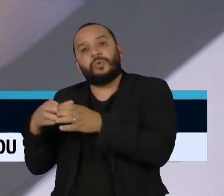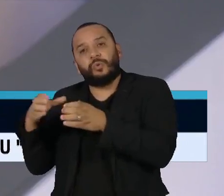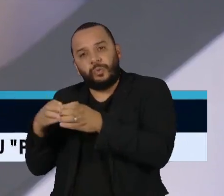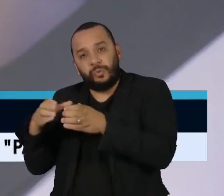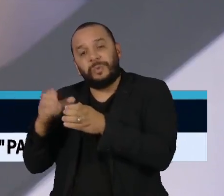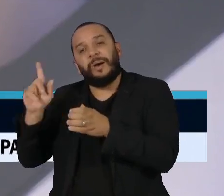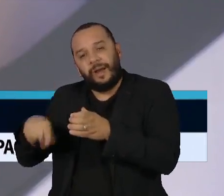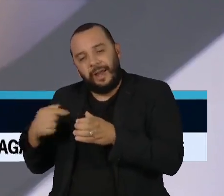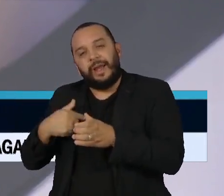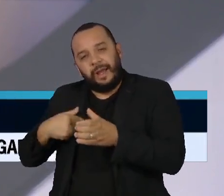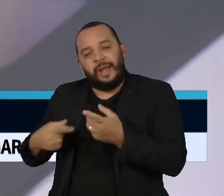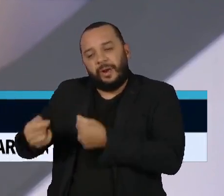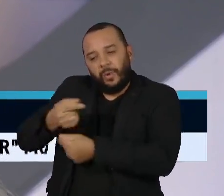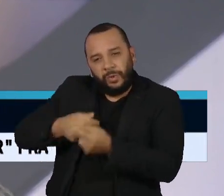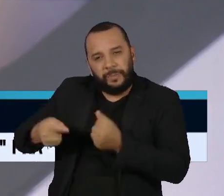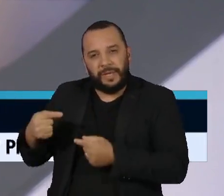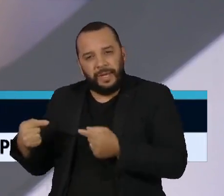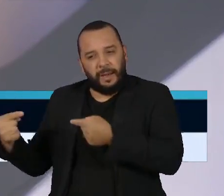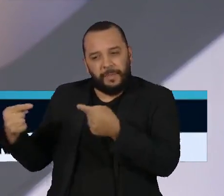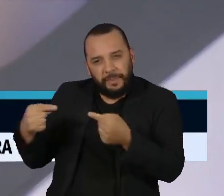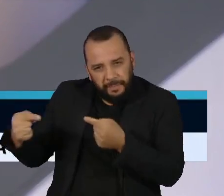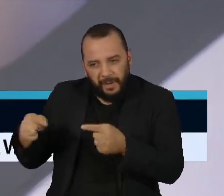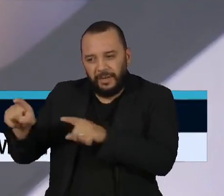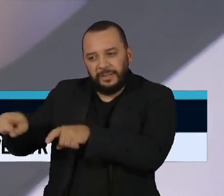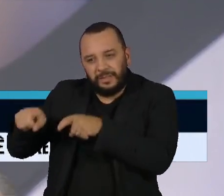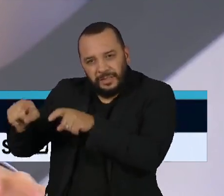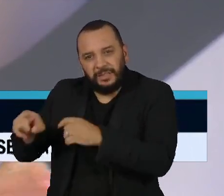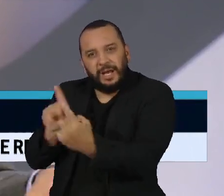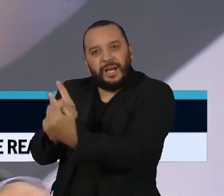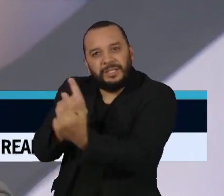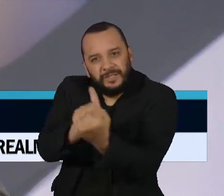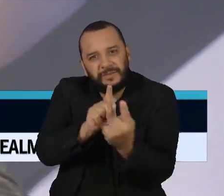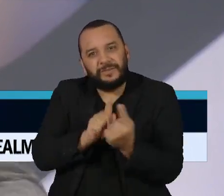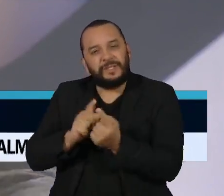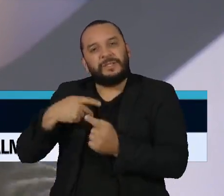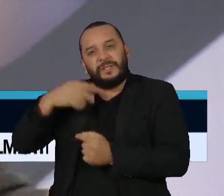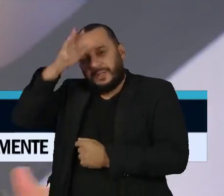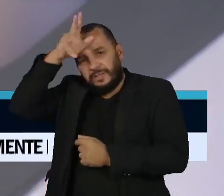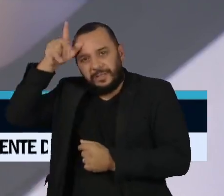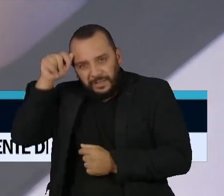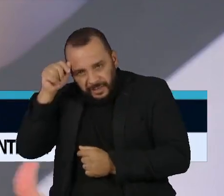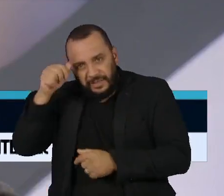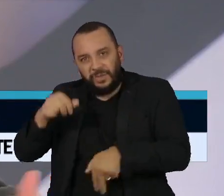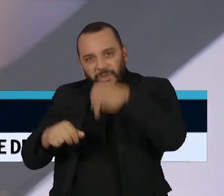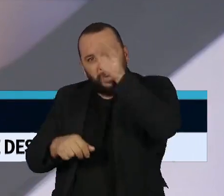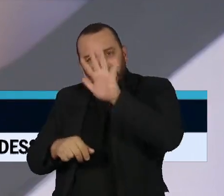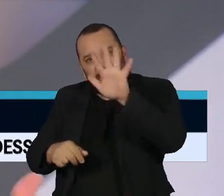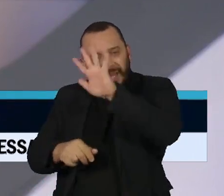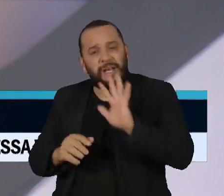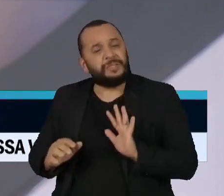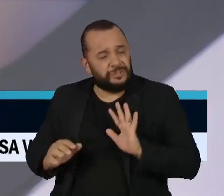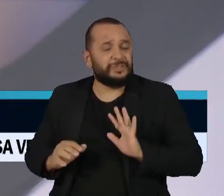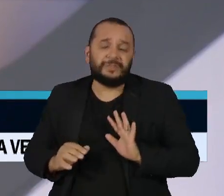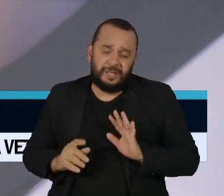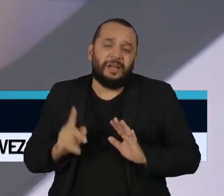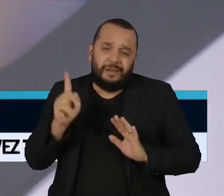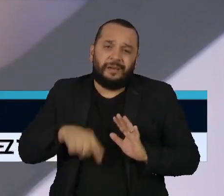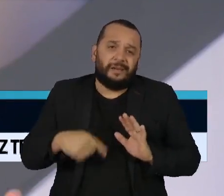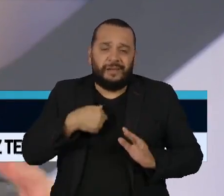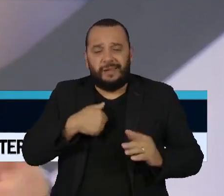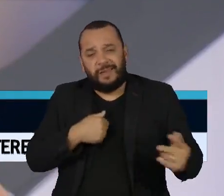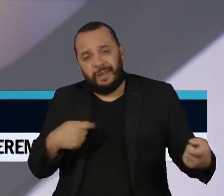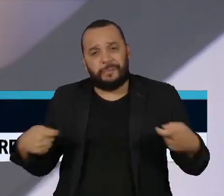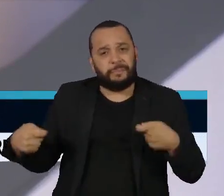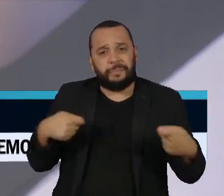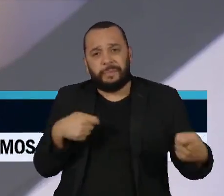setores econômicos, serviço, agricultura, zona franca, nordeste. Isso aqui era o jogo estrutural da disputa política.